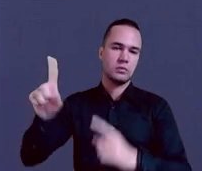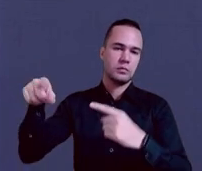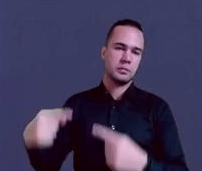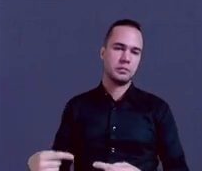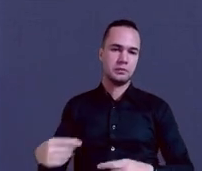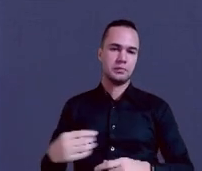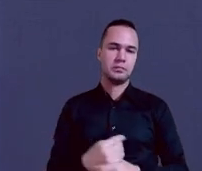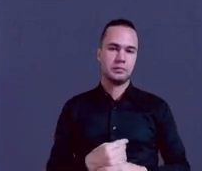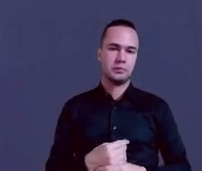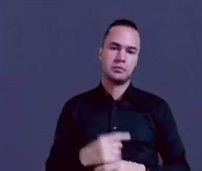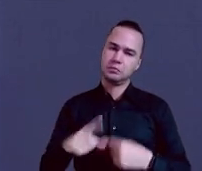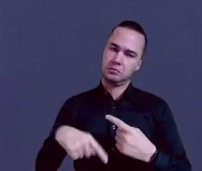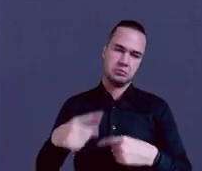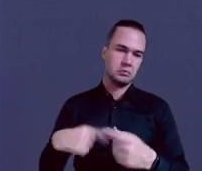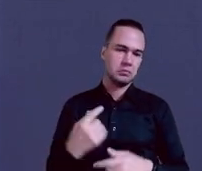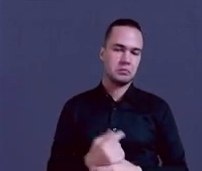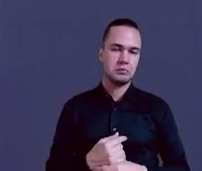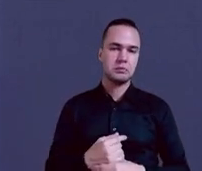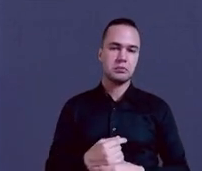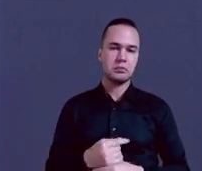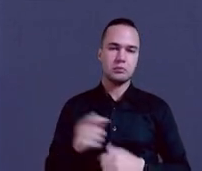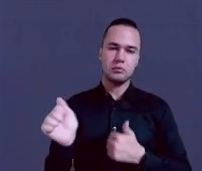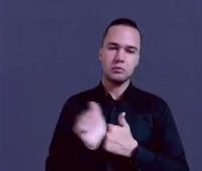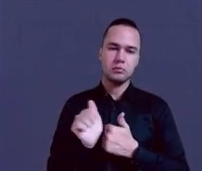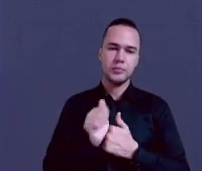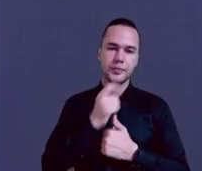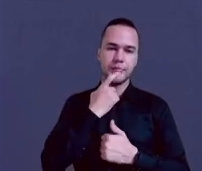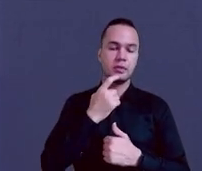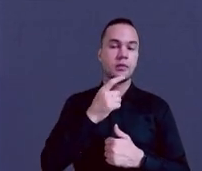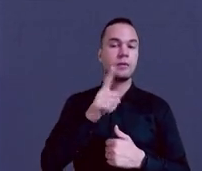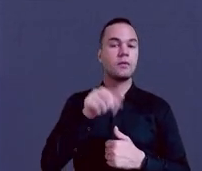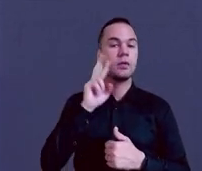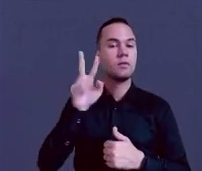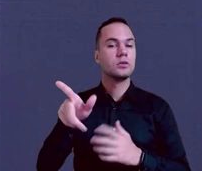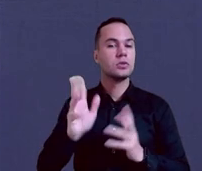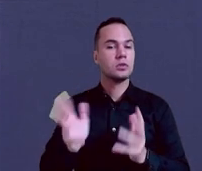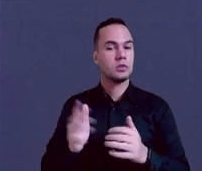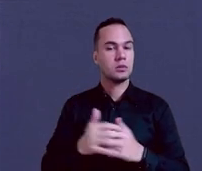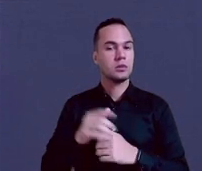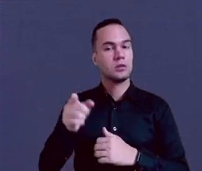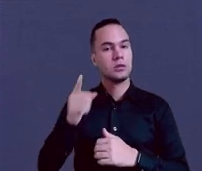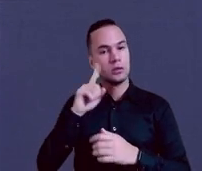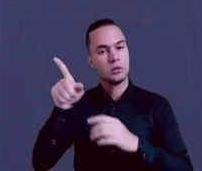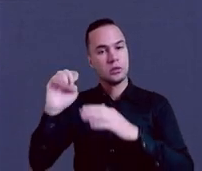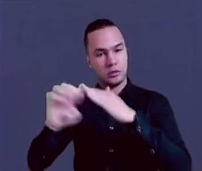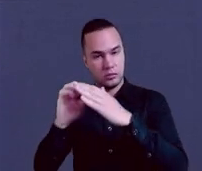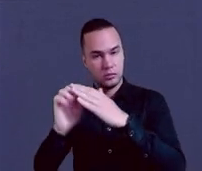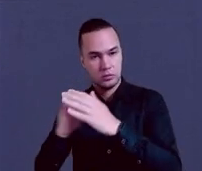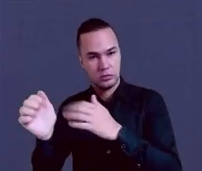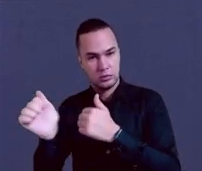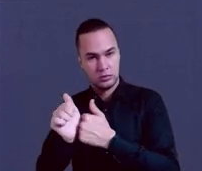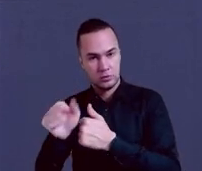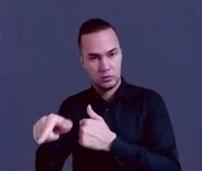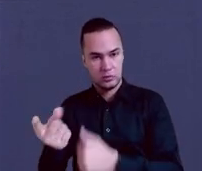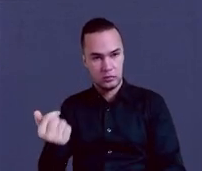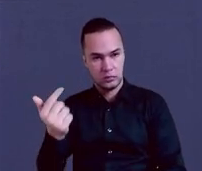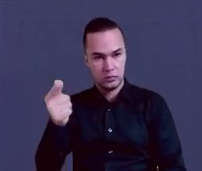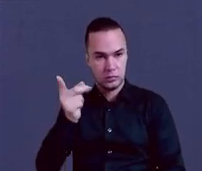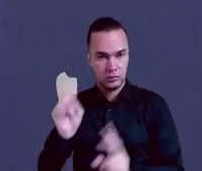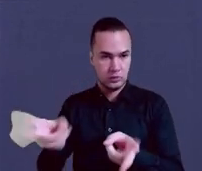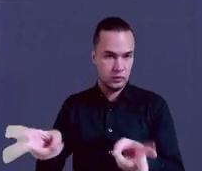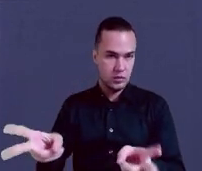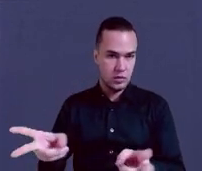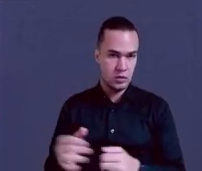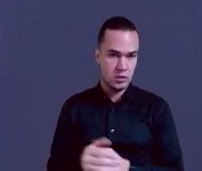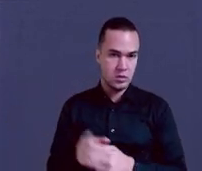em breve né como é que você tem visto isso na iga né já tem chegado essas companhias que preservar um capital por algum tempo mas